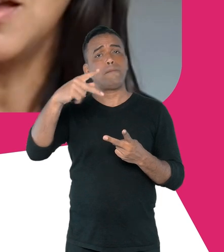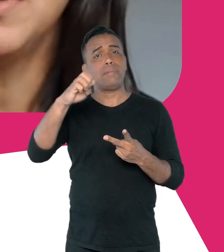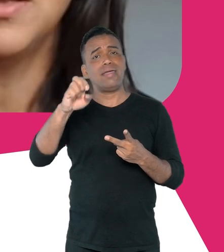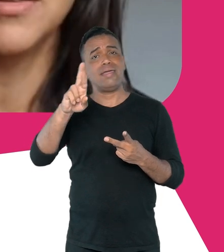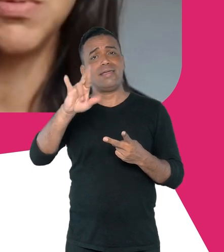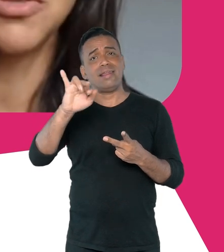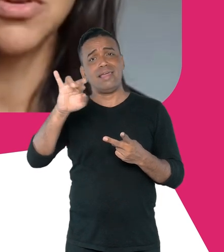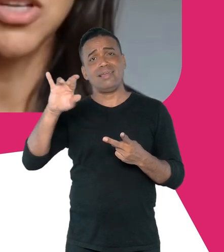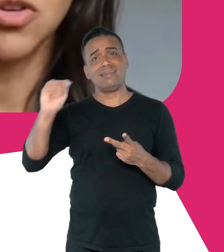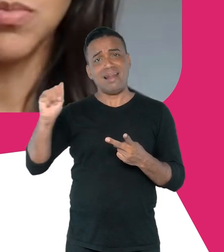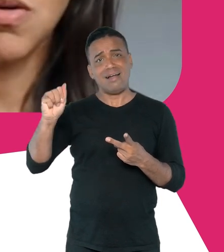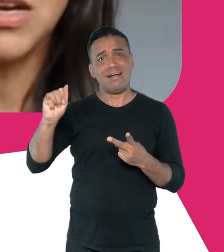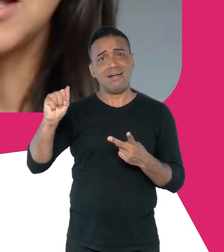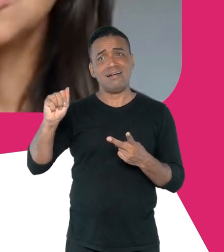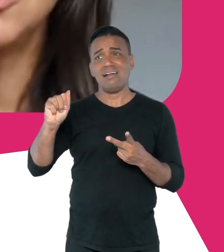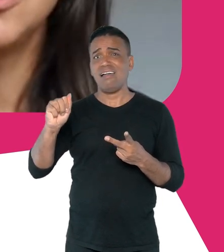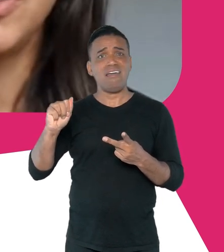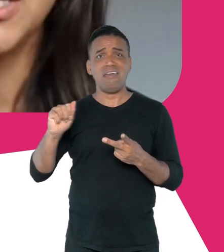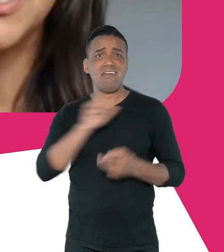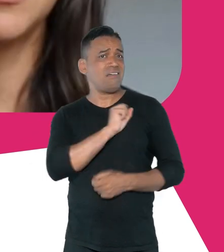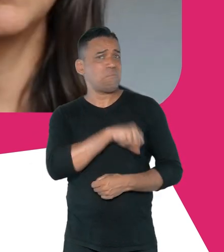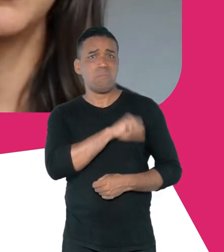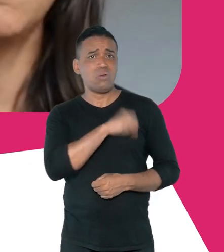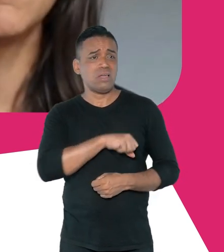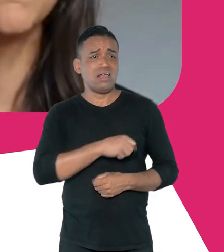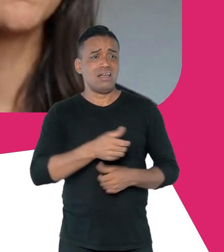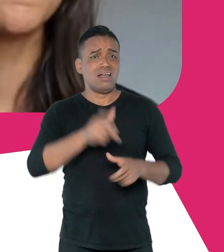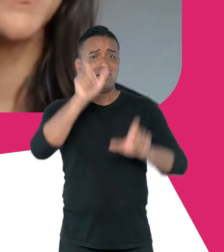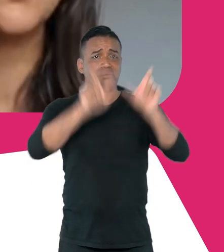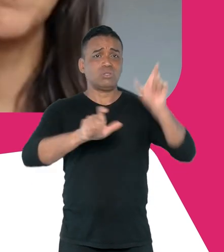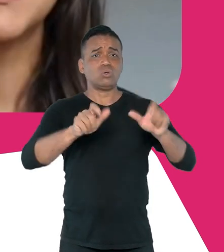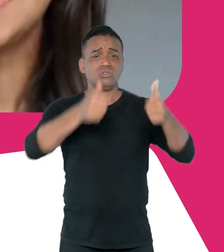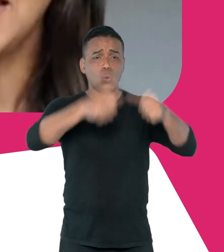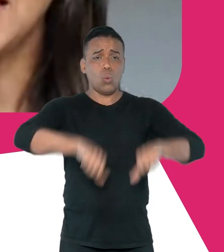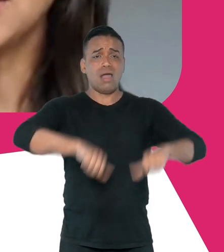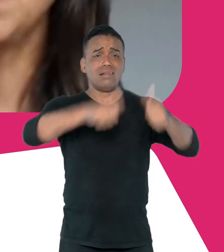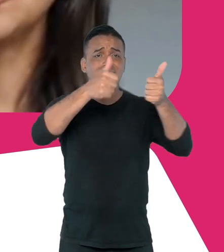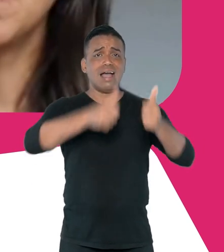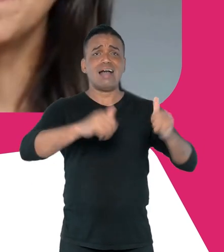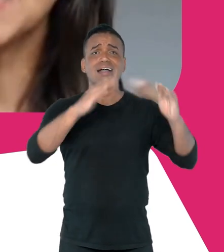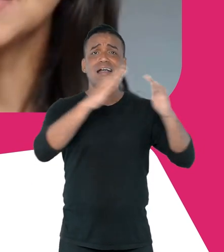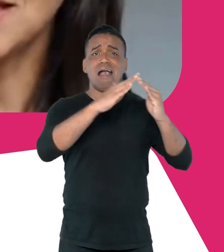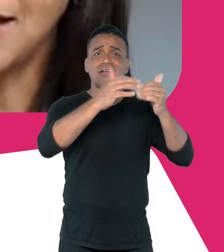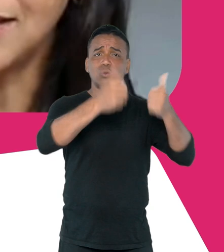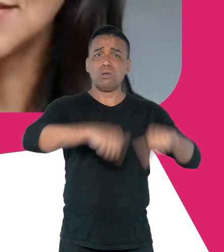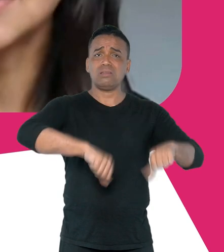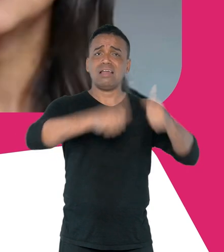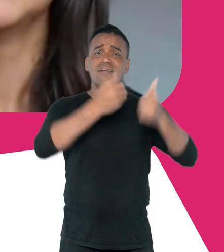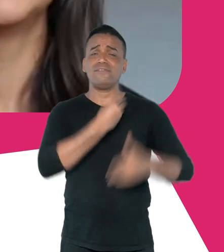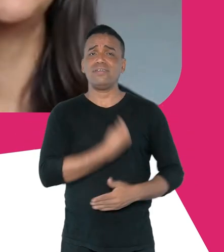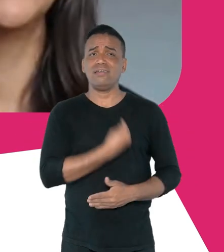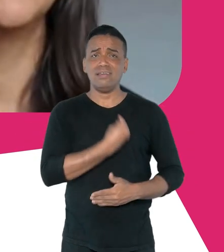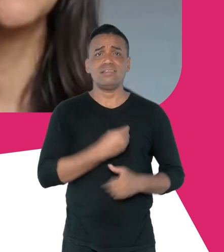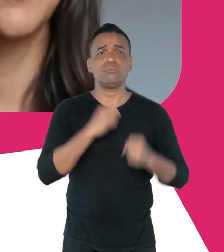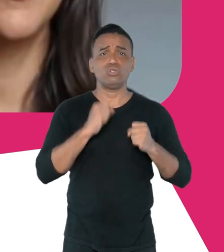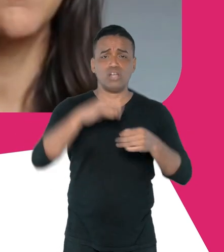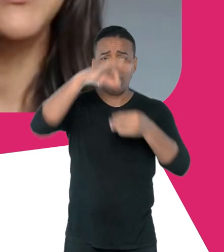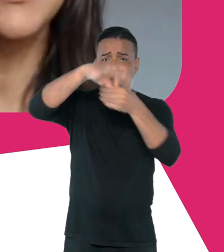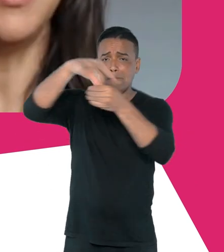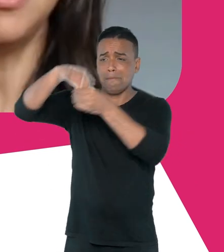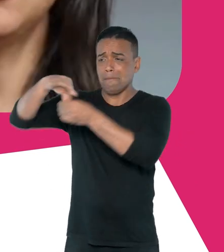devastadora, sabe? As pessoas que tinham uma qualidade de vida, que moravam numa terra, que podiam plantar, que